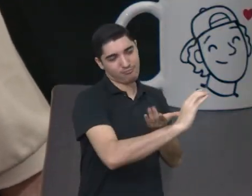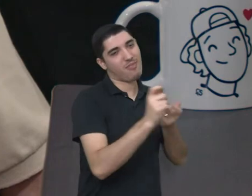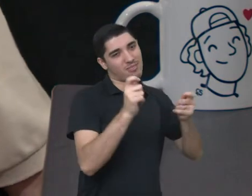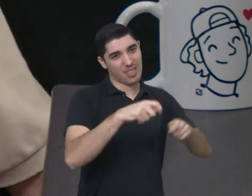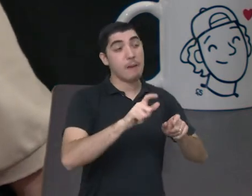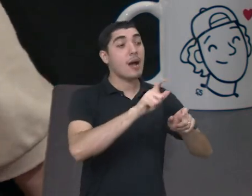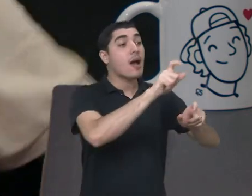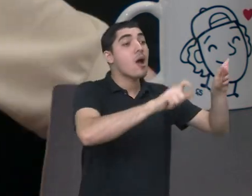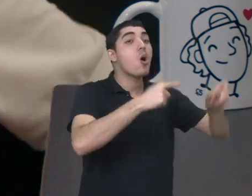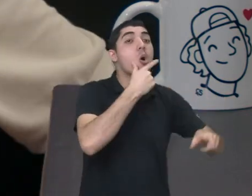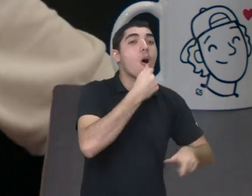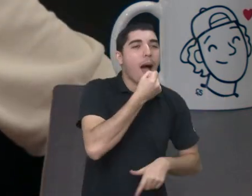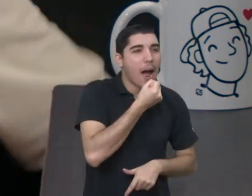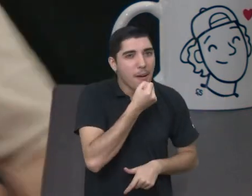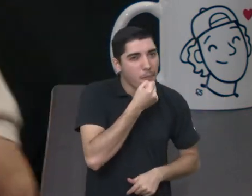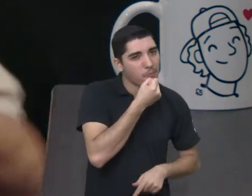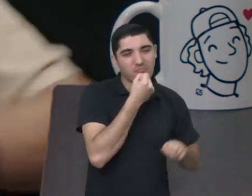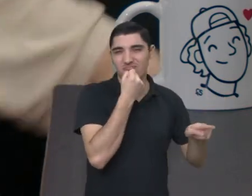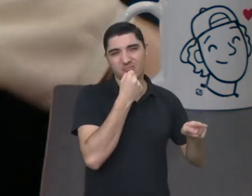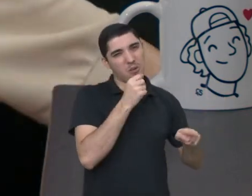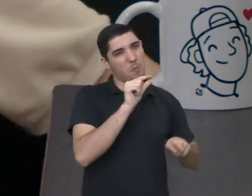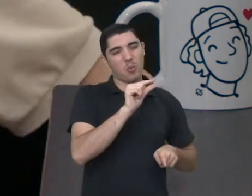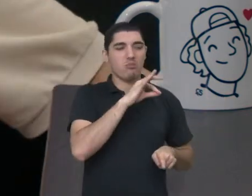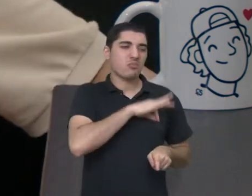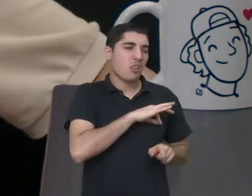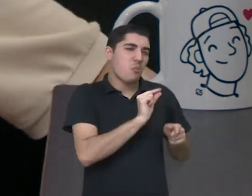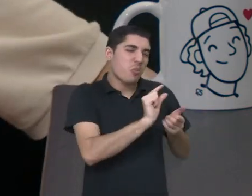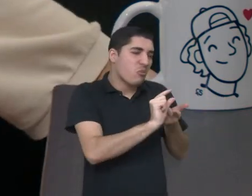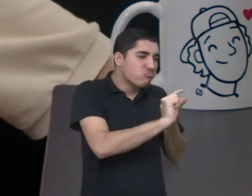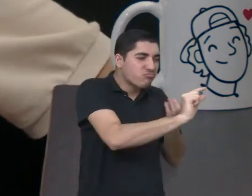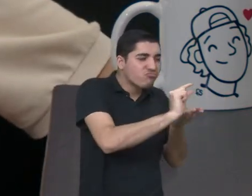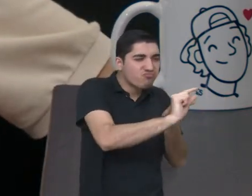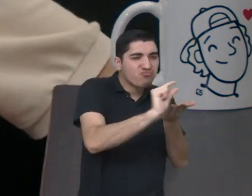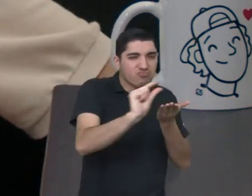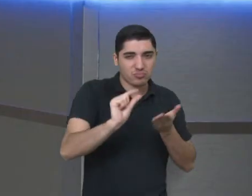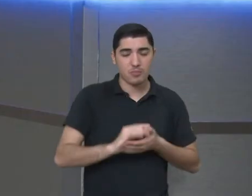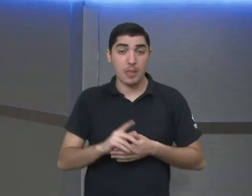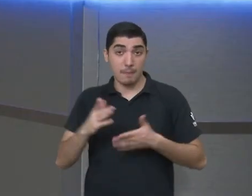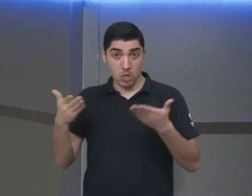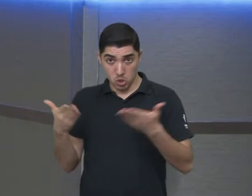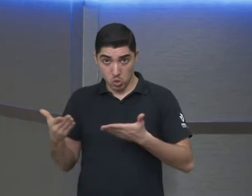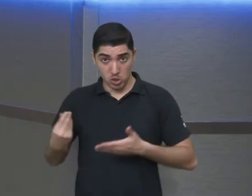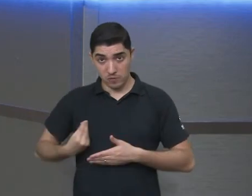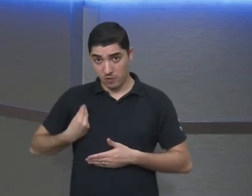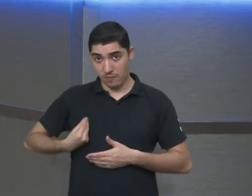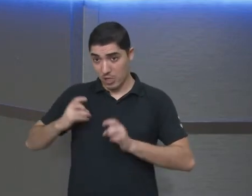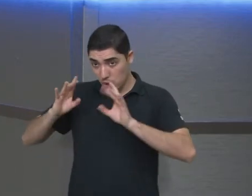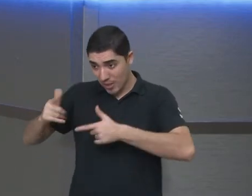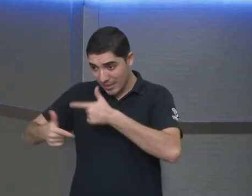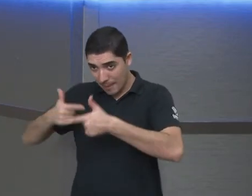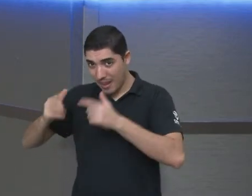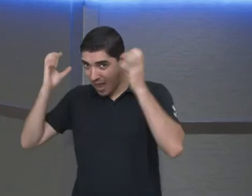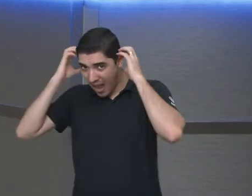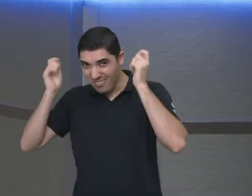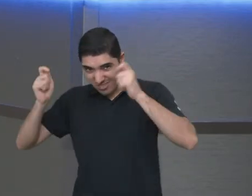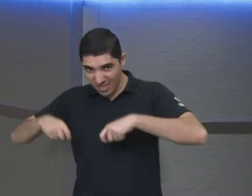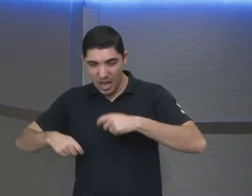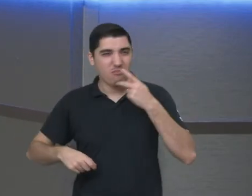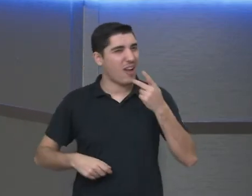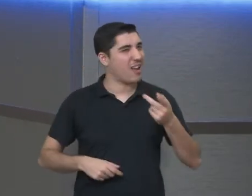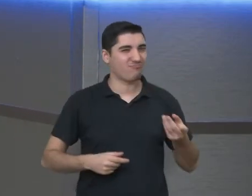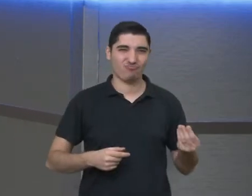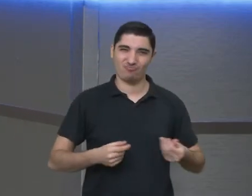não levava. Na sua época não dava. E eu tinha minha capa de chuva comprida, calça e a blusa e tal, e tomava chuva.